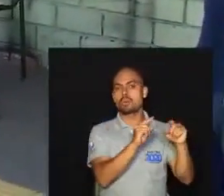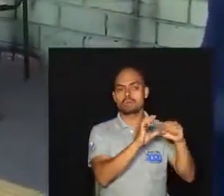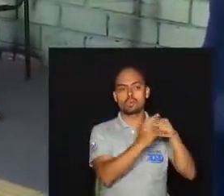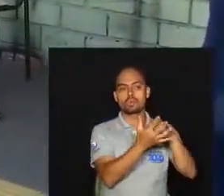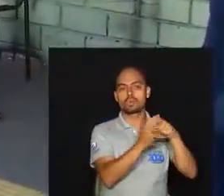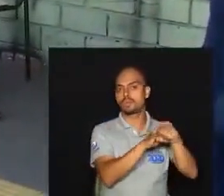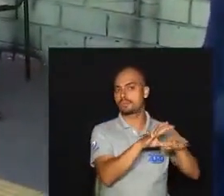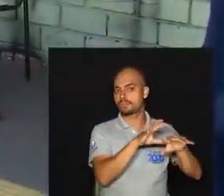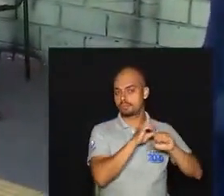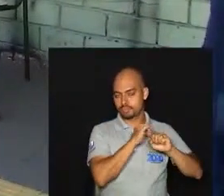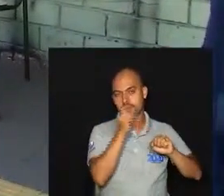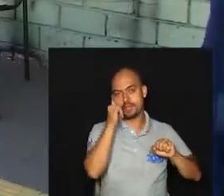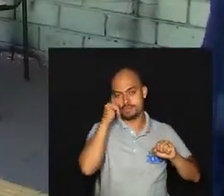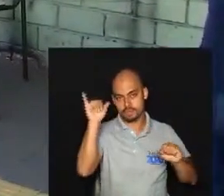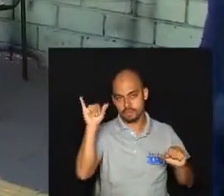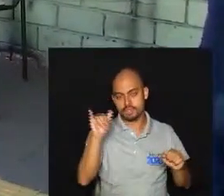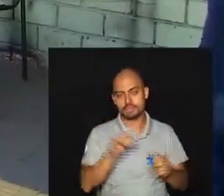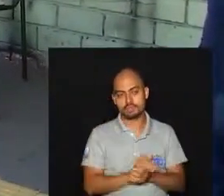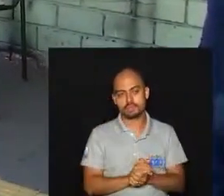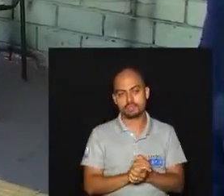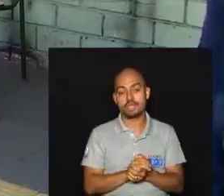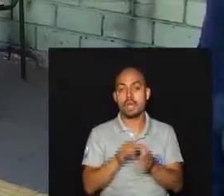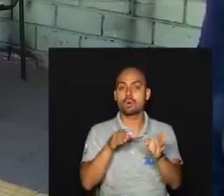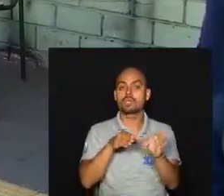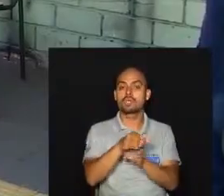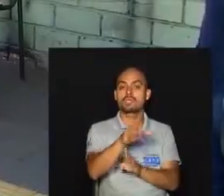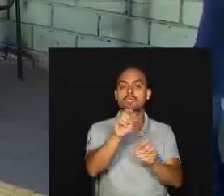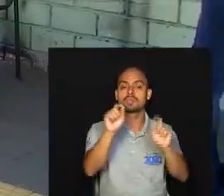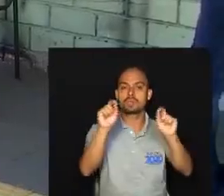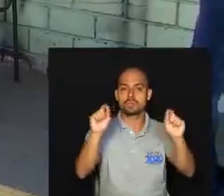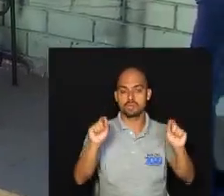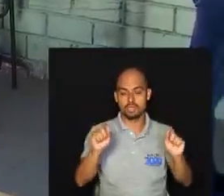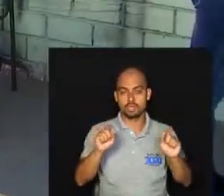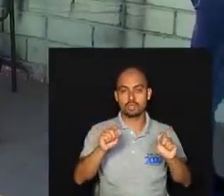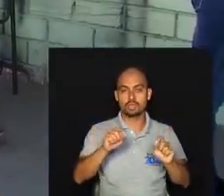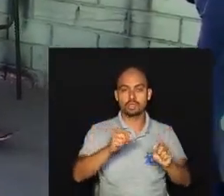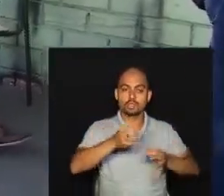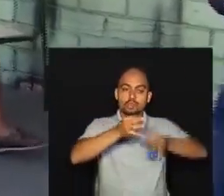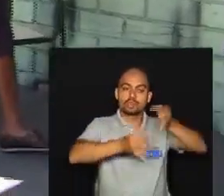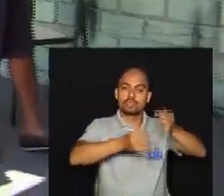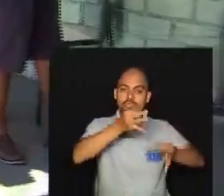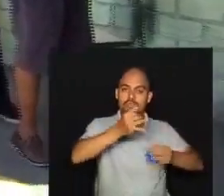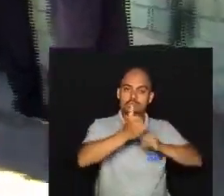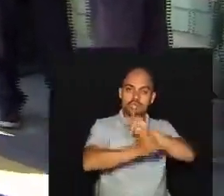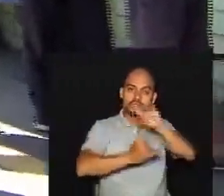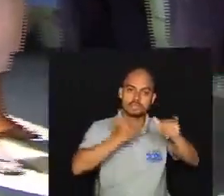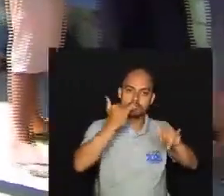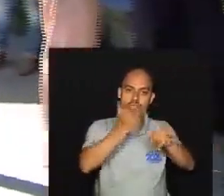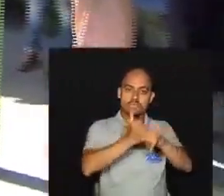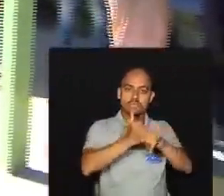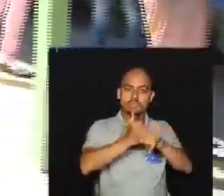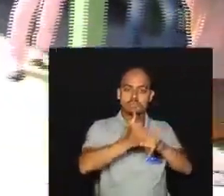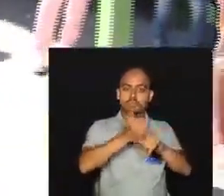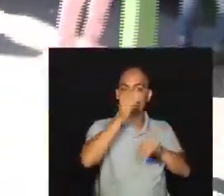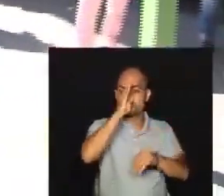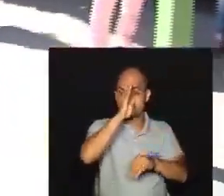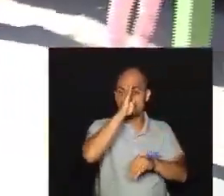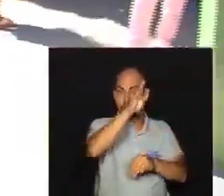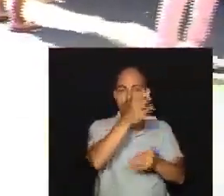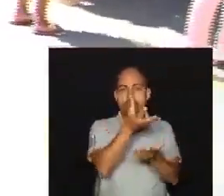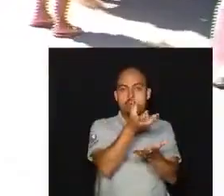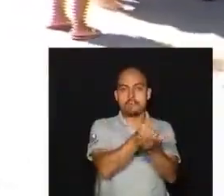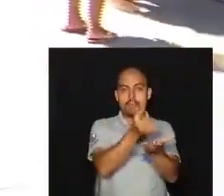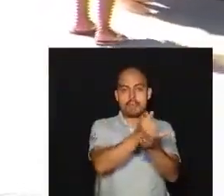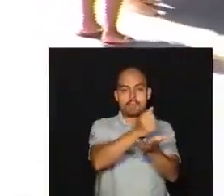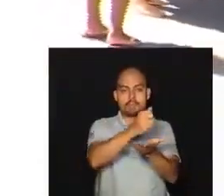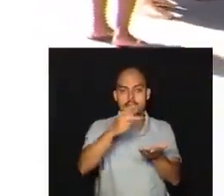de transmissão da Covid-19. A orientação é: justifique online, direto no aplicativo